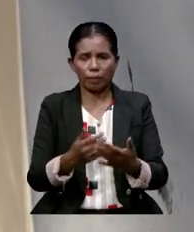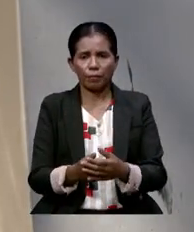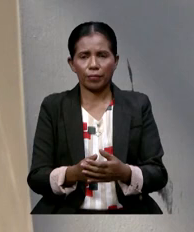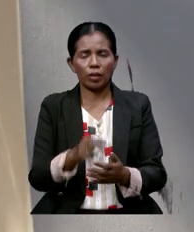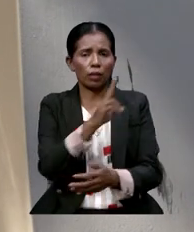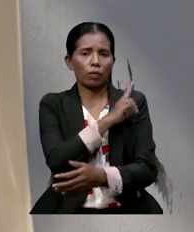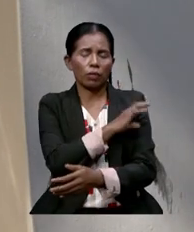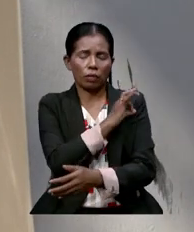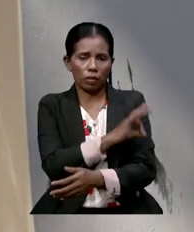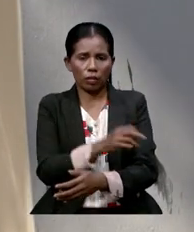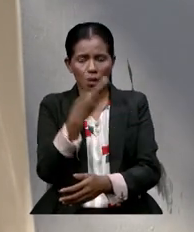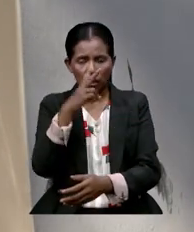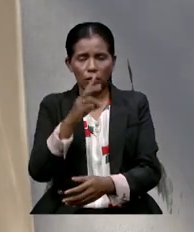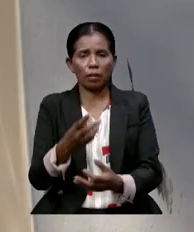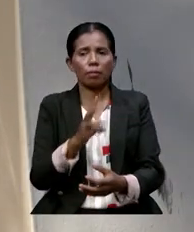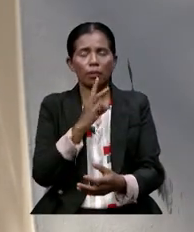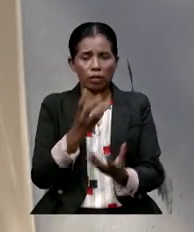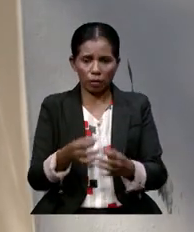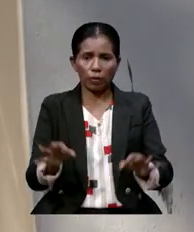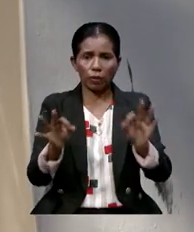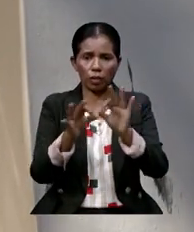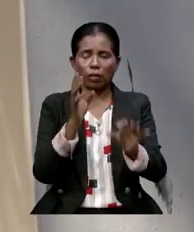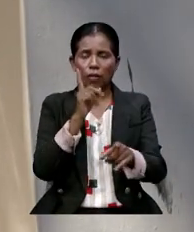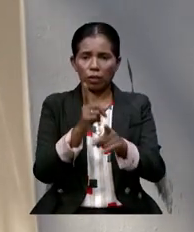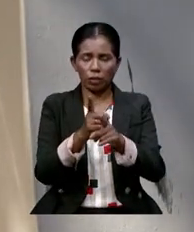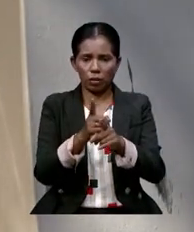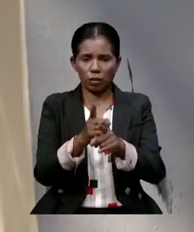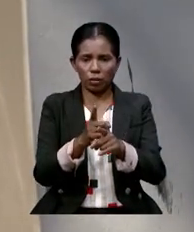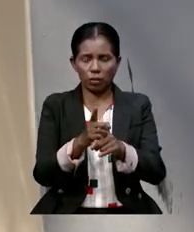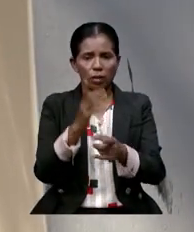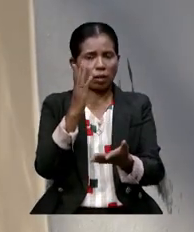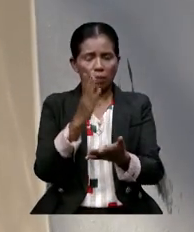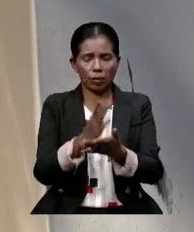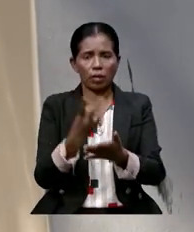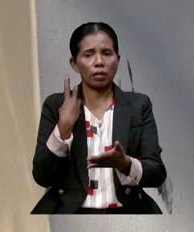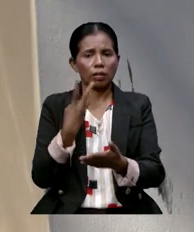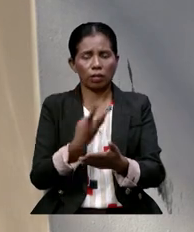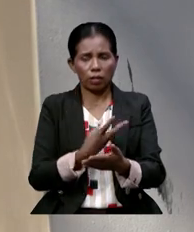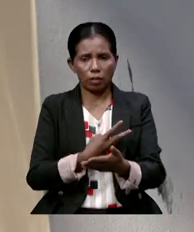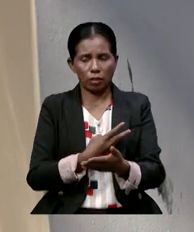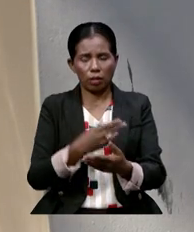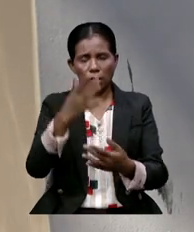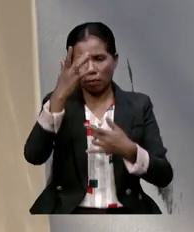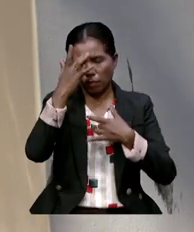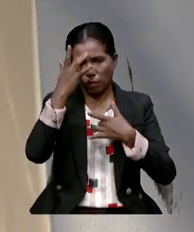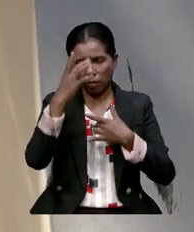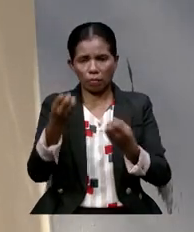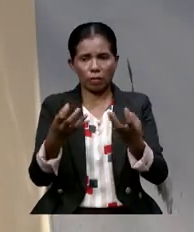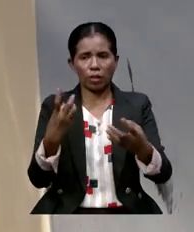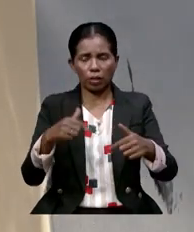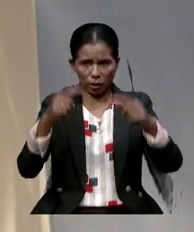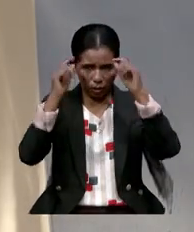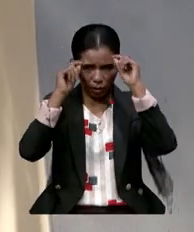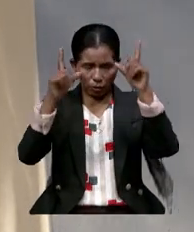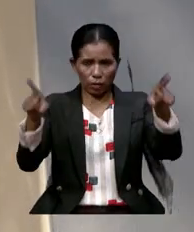UNICEF kualidade be ne importante tebes, hodi kombate itenyang moras ne be oing-oing ia Timor,